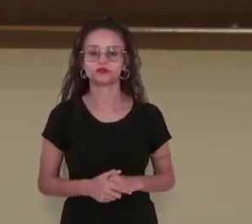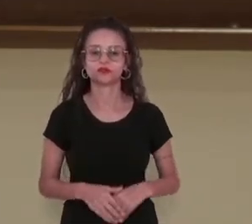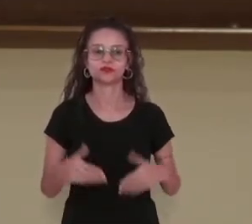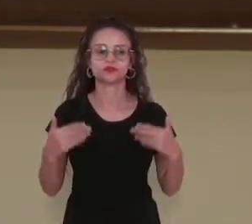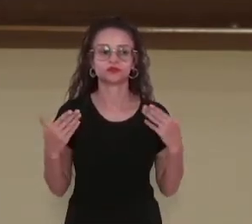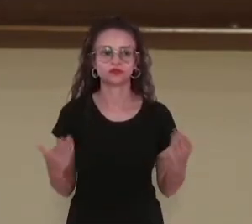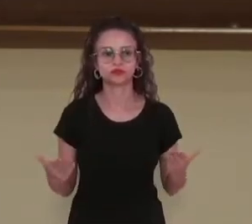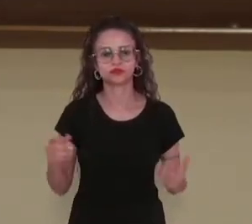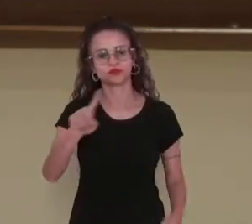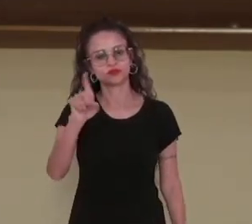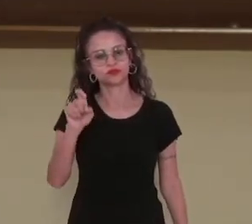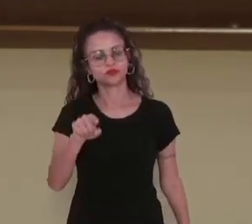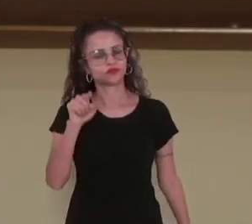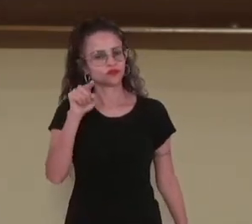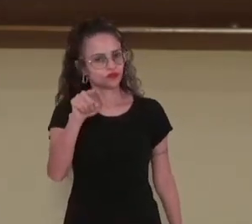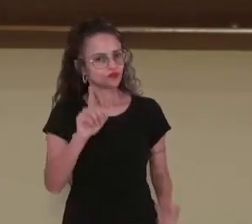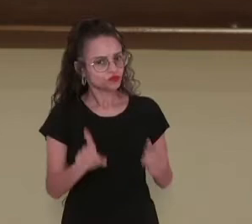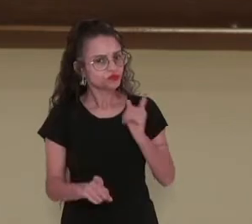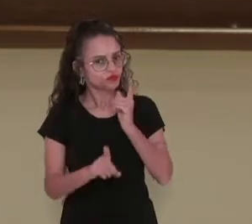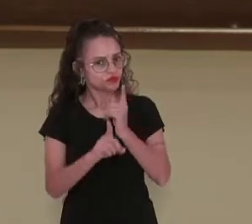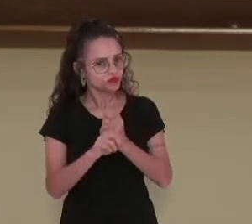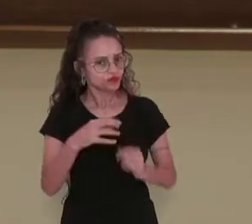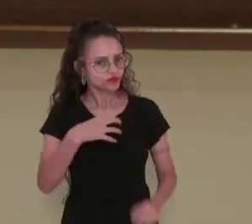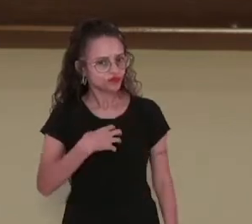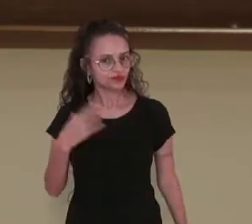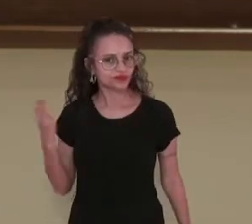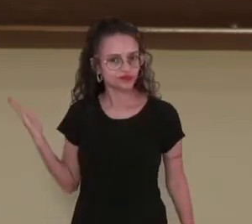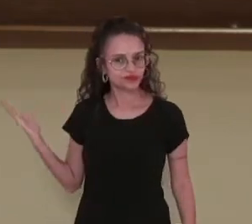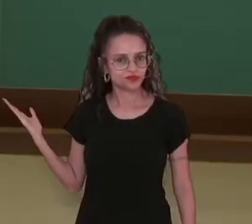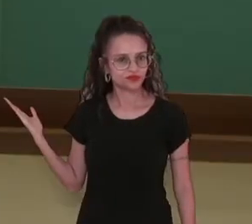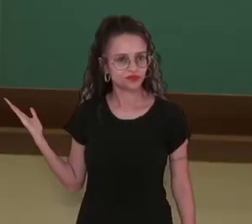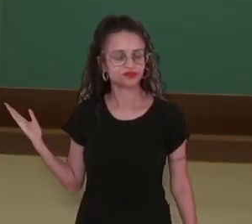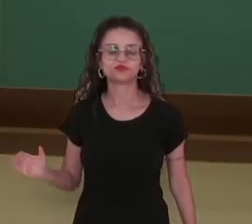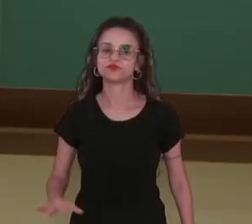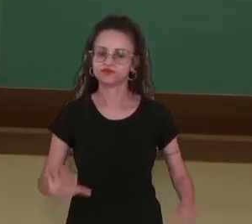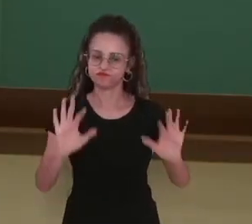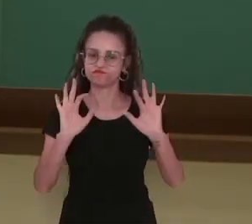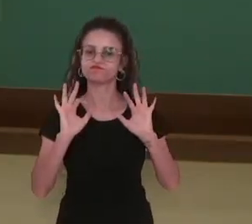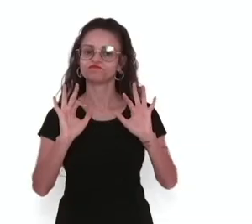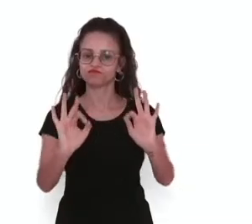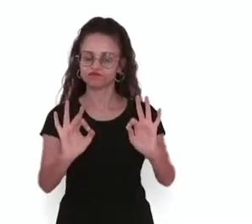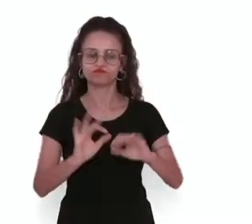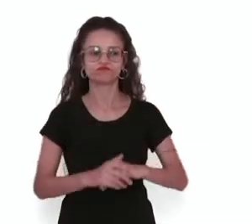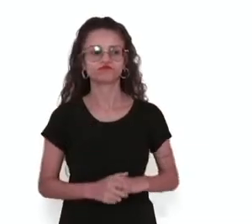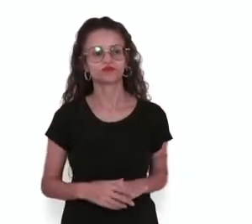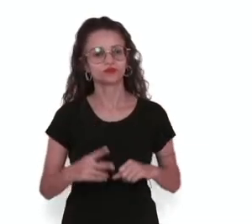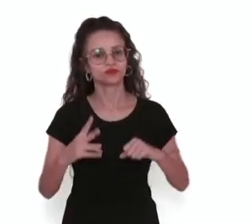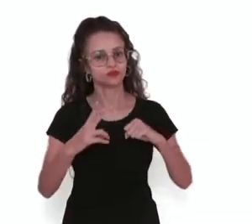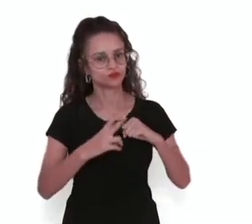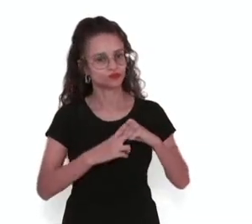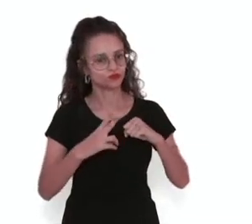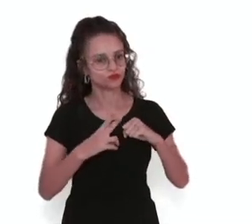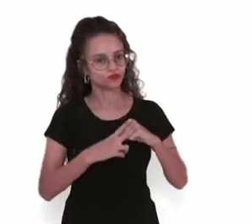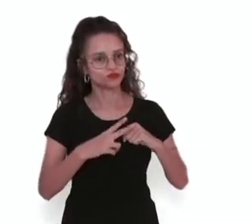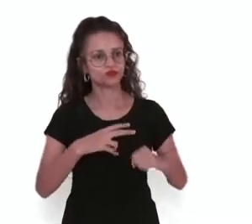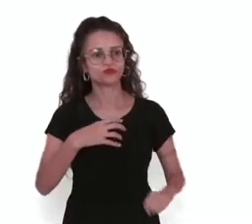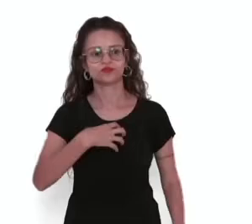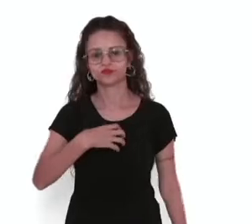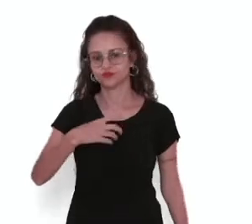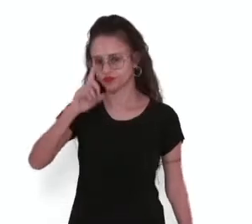isso, será que você já identificou o modo aqui? Muito bem, os verbos estão aqui no